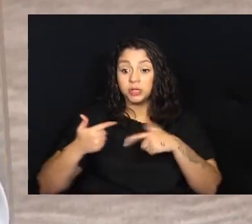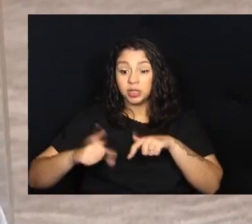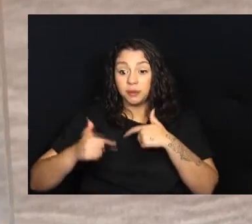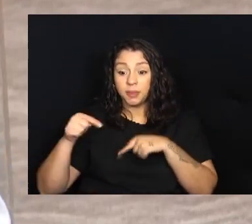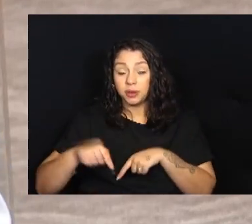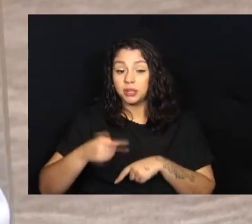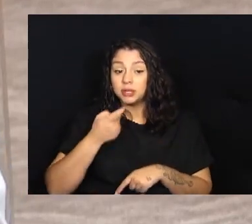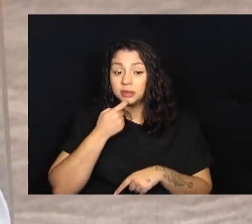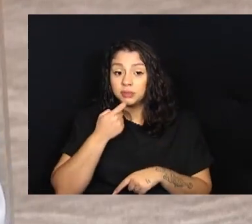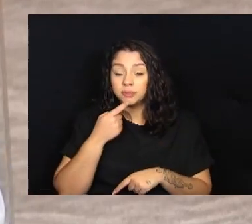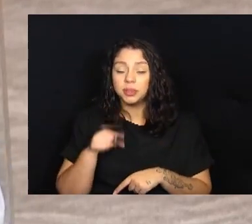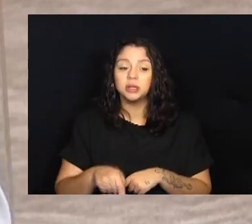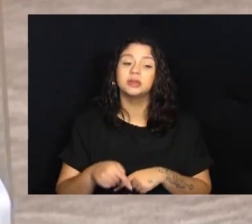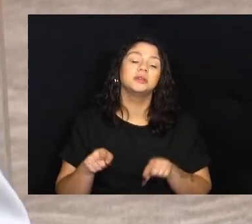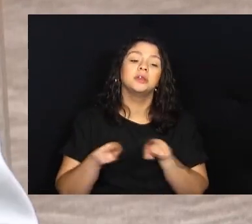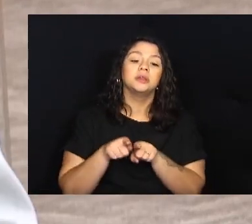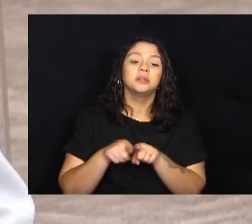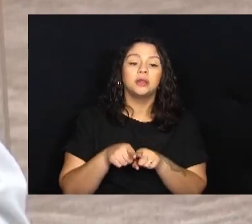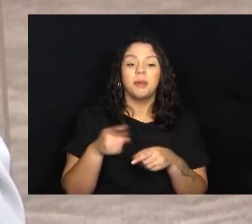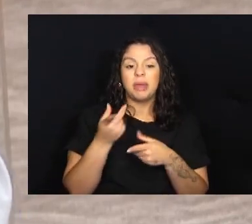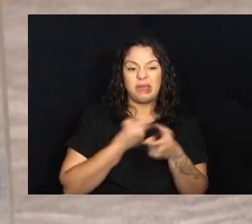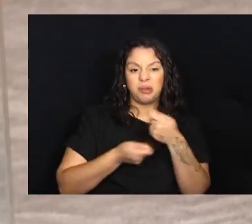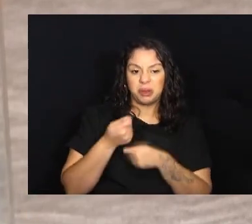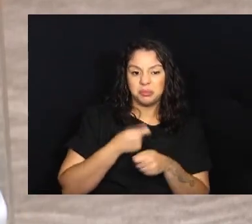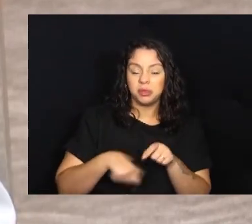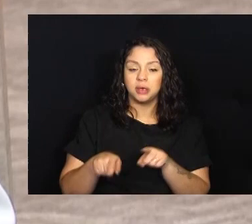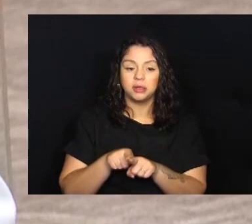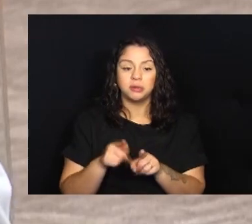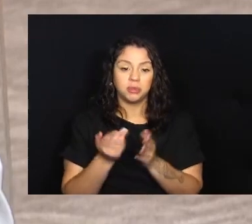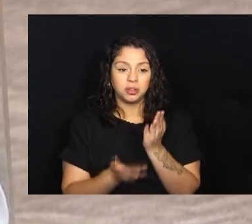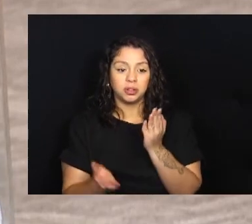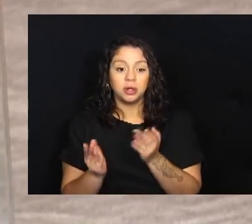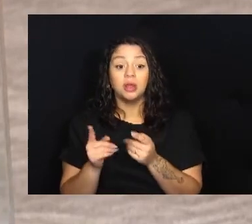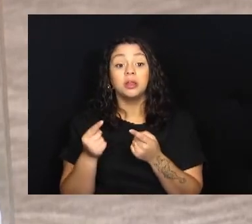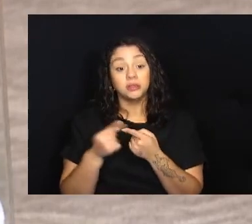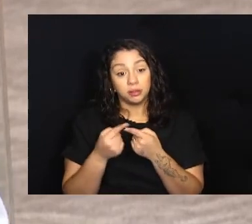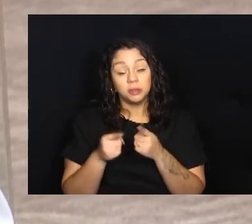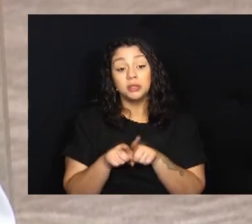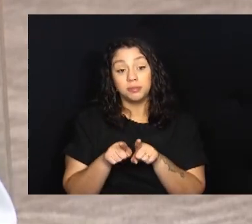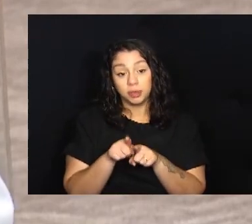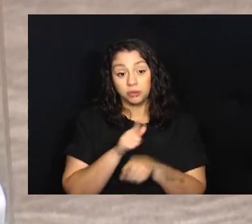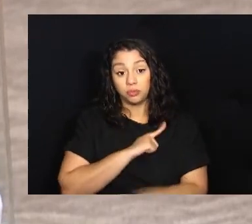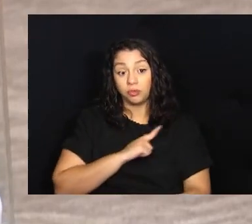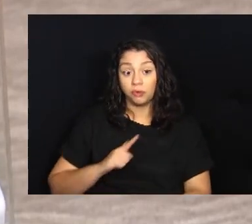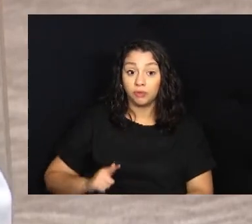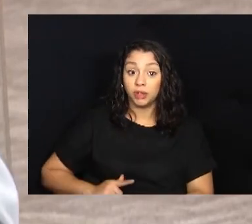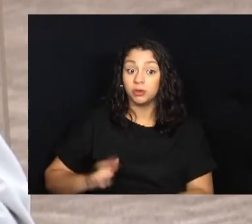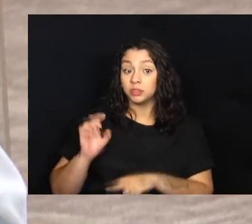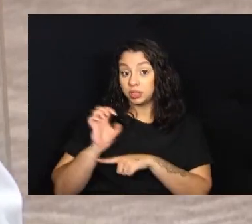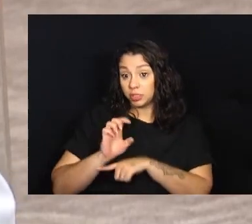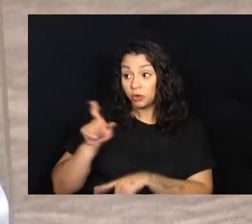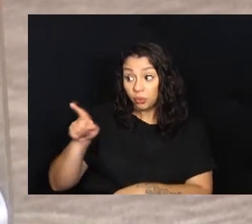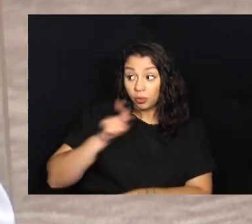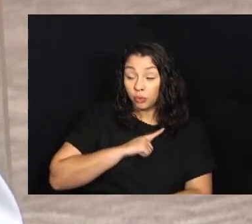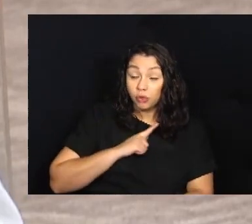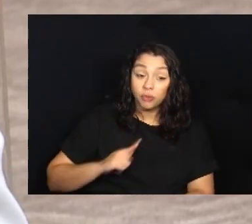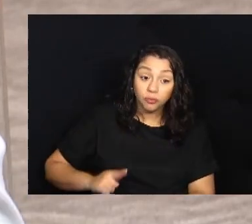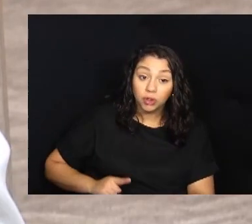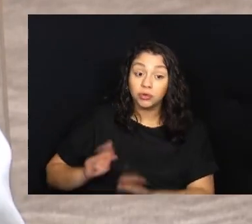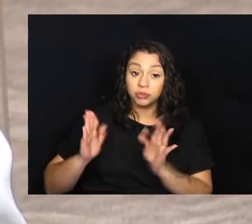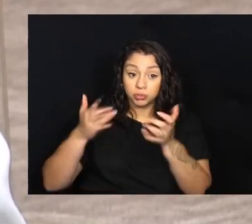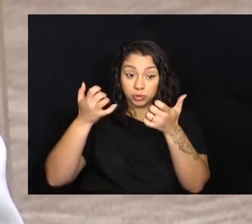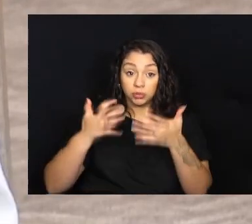é proibir a questão do emprego na cidade, trazer economia, deixar de investimentos na cidade, inclusive pelo governo do estado, que o